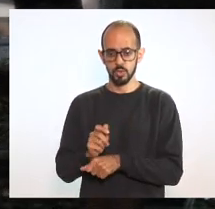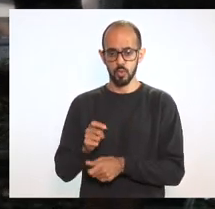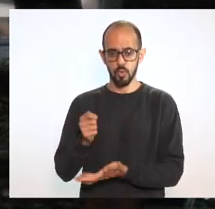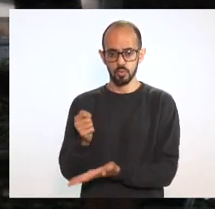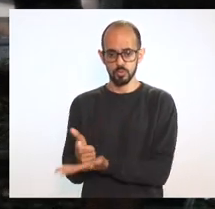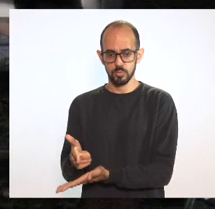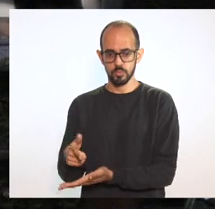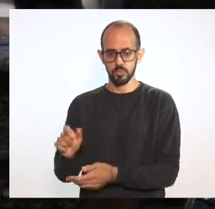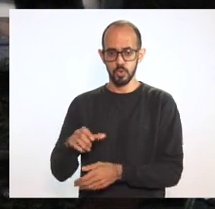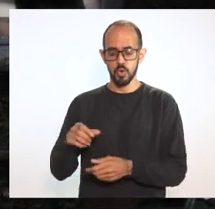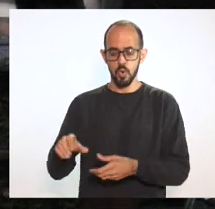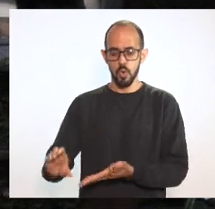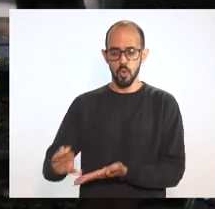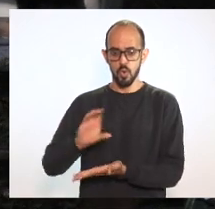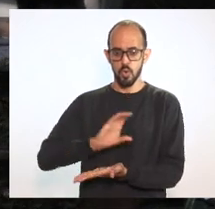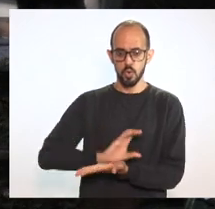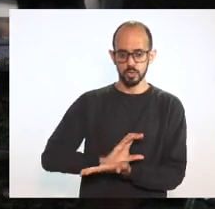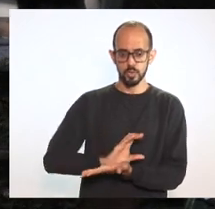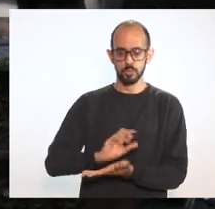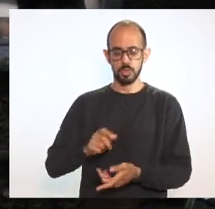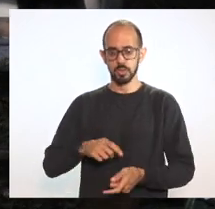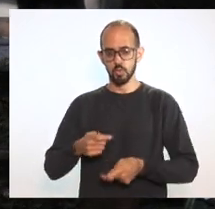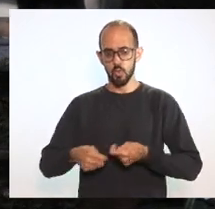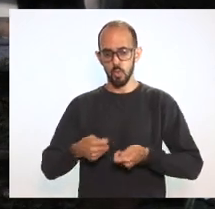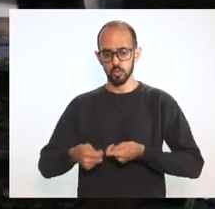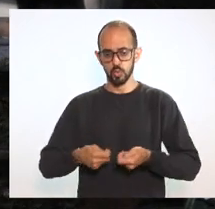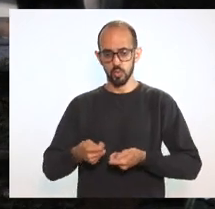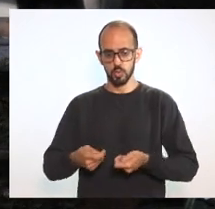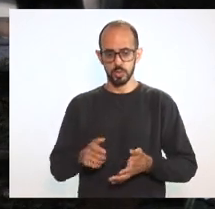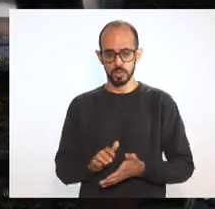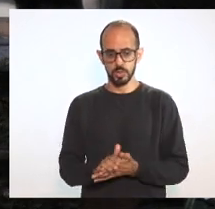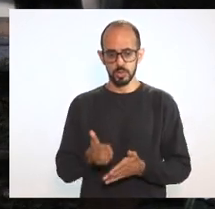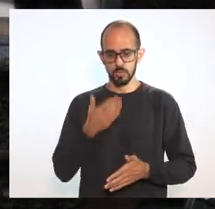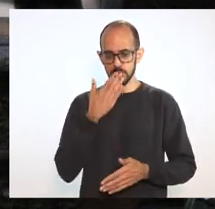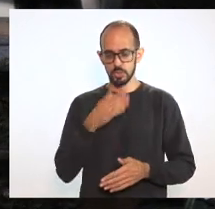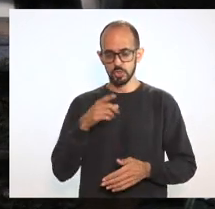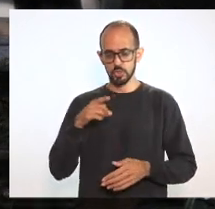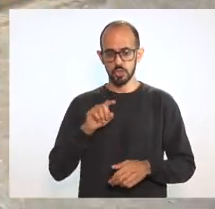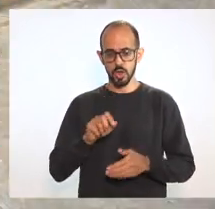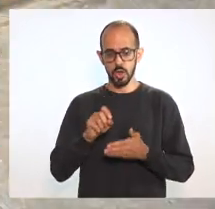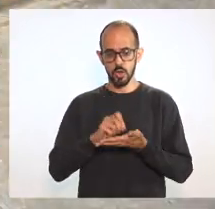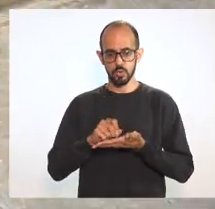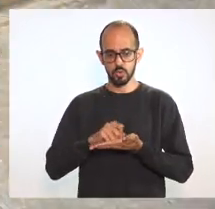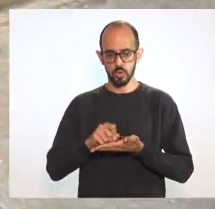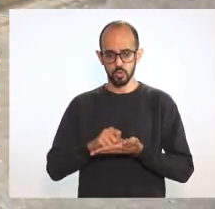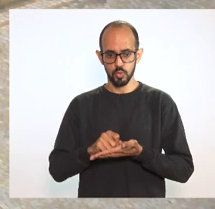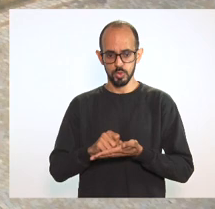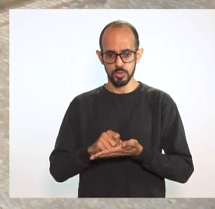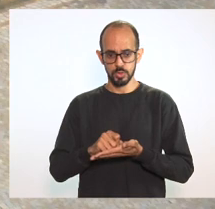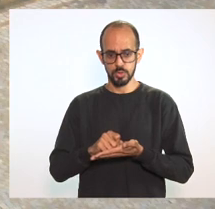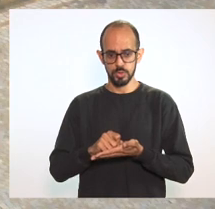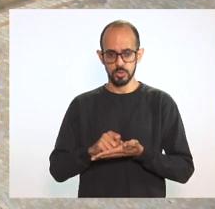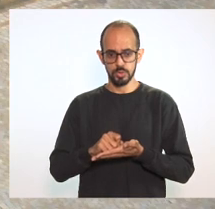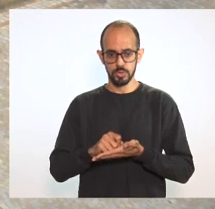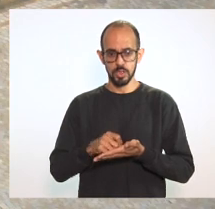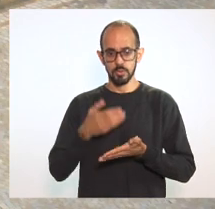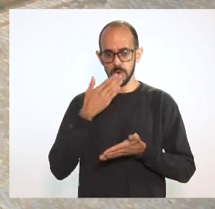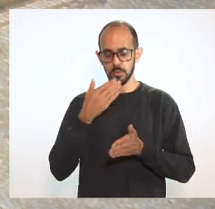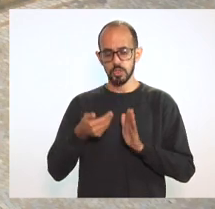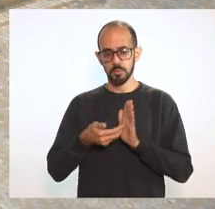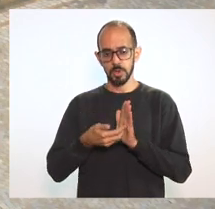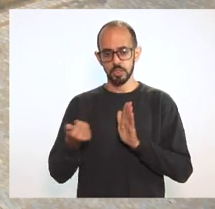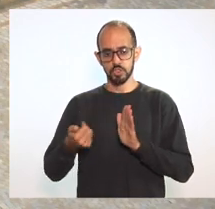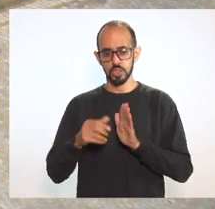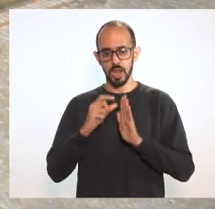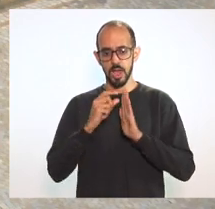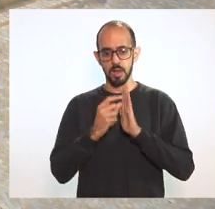e de Orçamento, Finanças, Fiscalização Financeira e Controle. Quero ouvir um dos autores, deputado Rodrigo Amorim. Senhor presidente, eu pedi para Vossa Excelência retirar de pauta e remeter